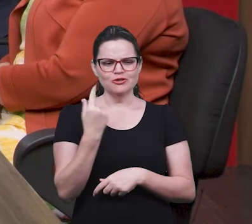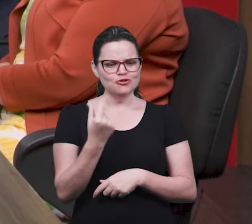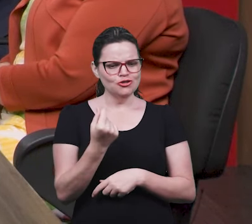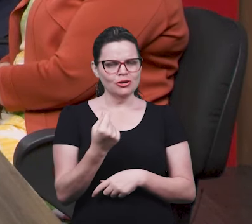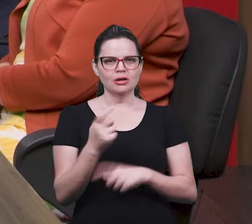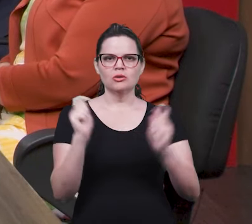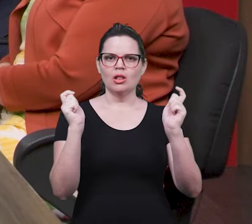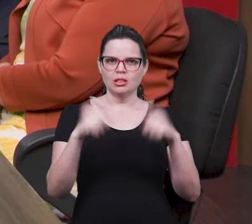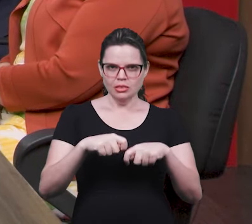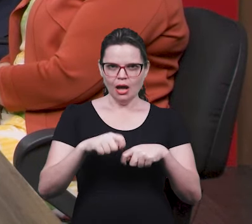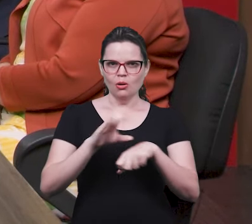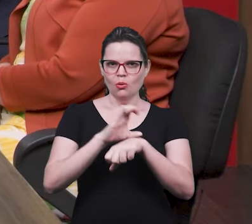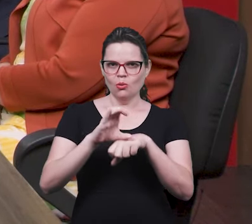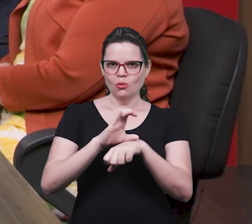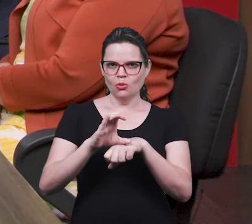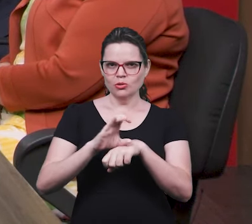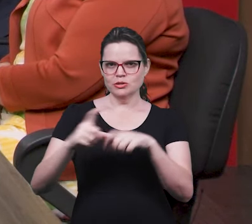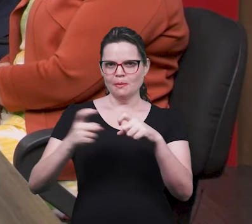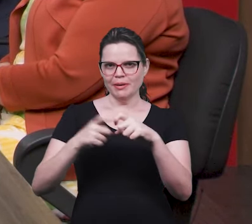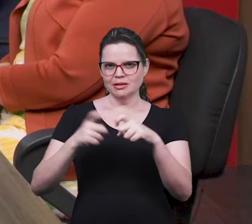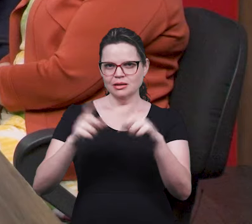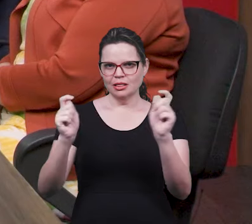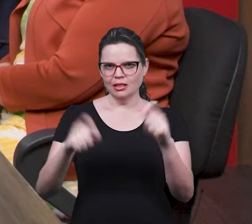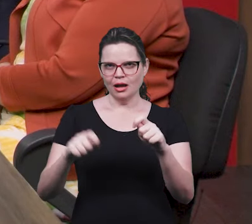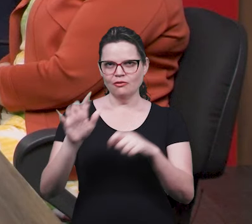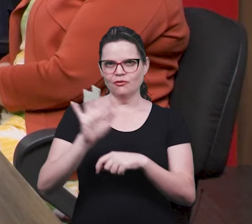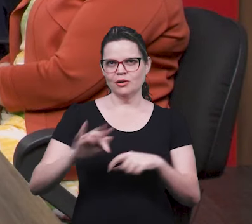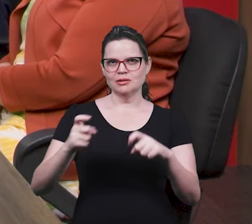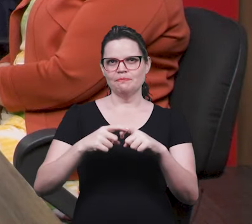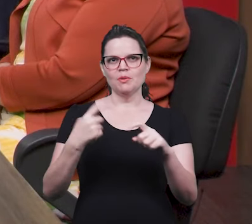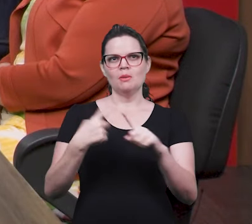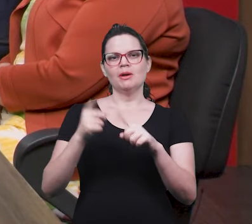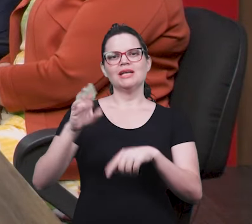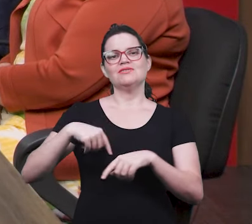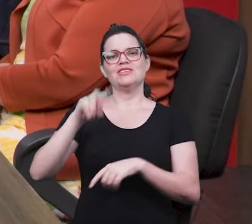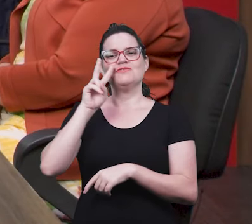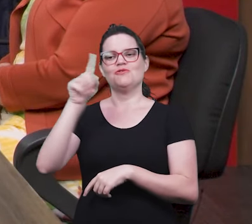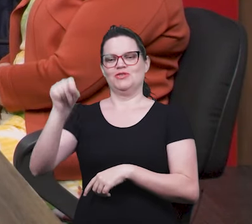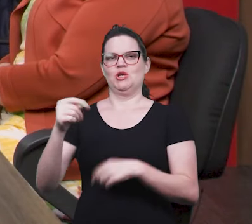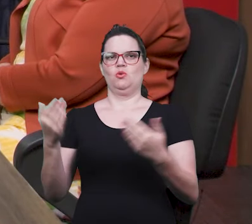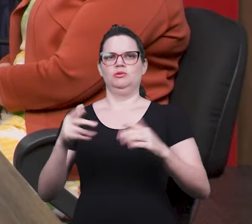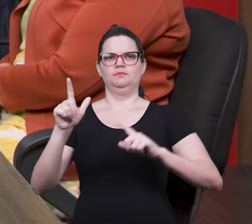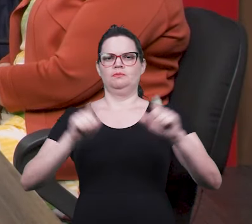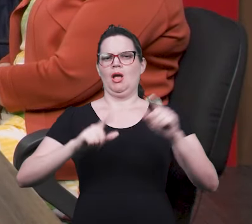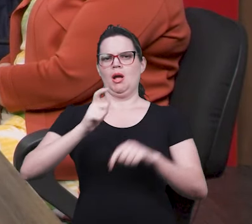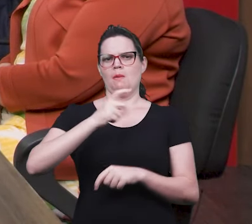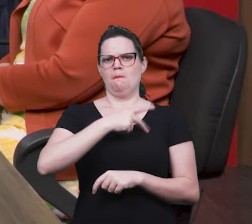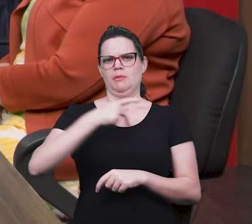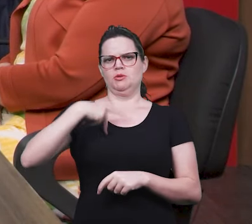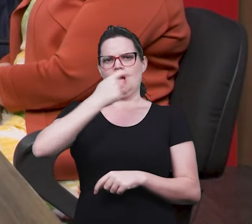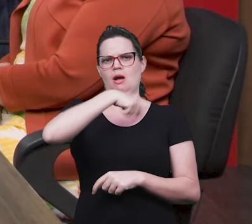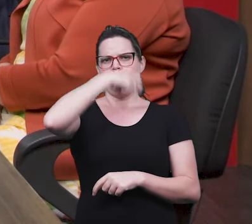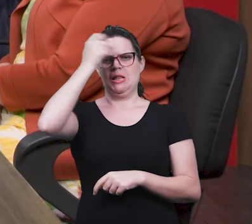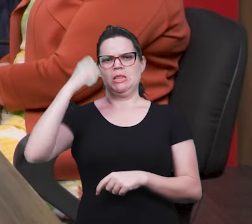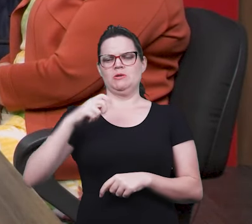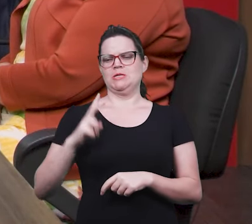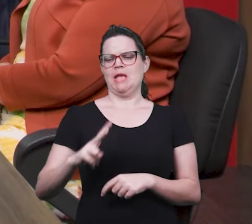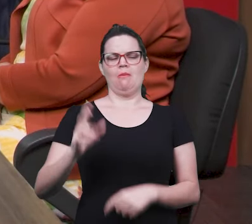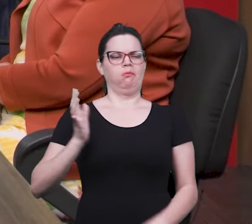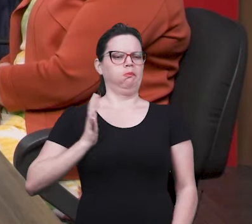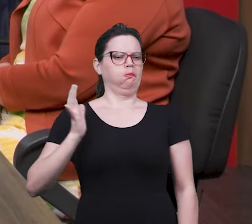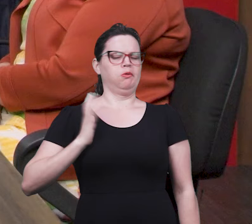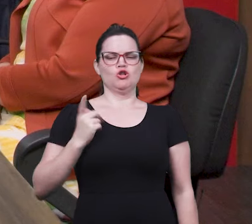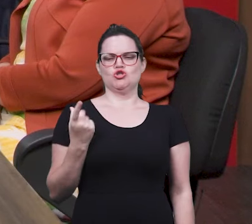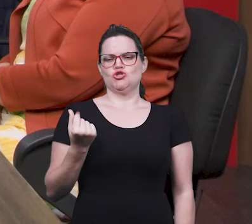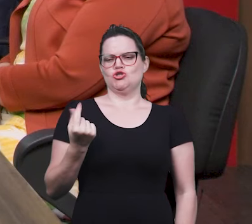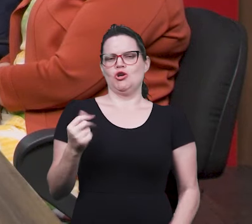fazer um curso de medicina? Porque às vezes, quando olham para o senhor na tela hoje, dizem assim, pastor Amadeu sempre teve uma boa condição,